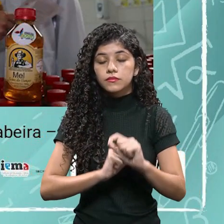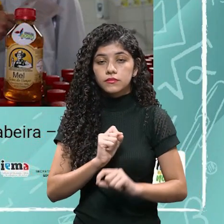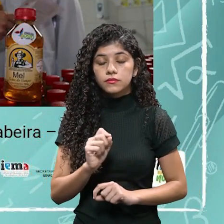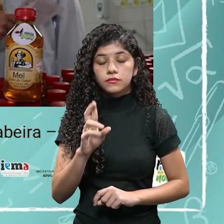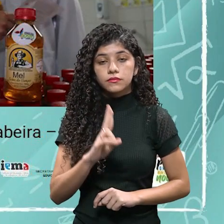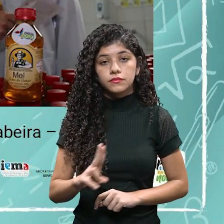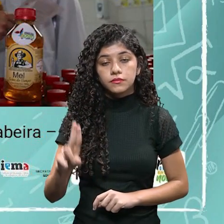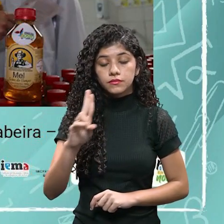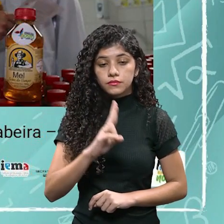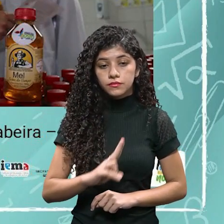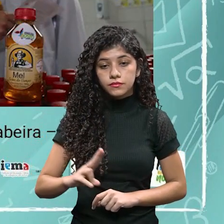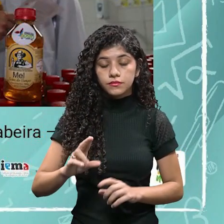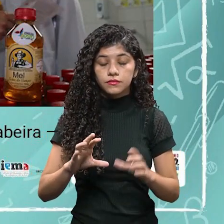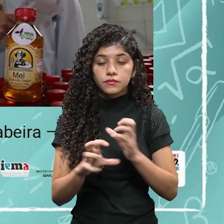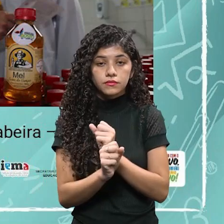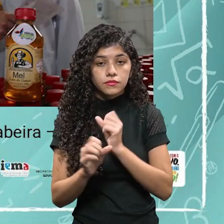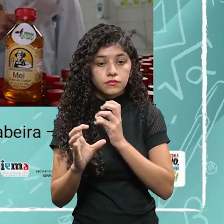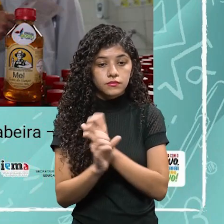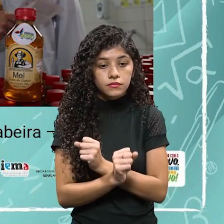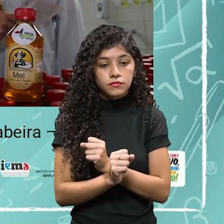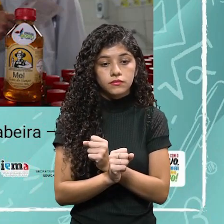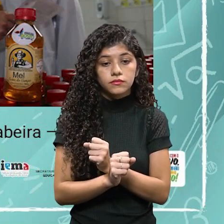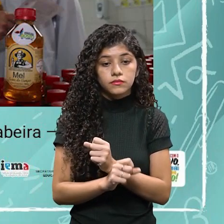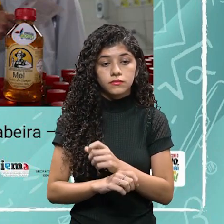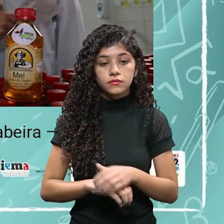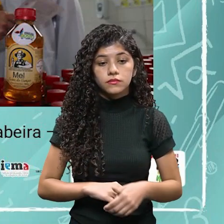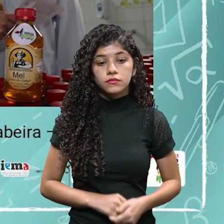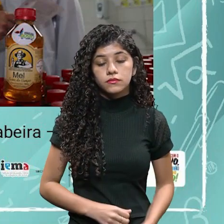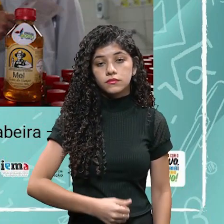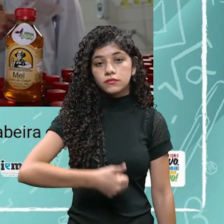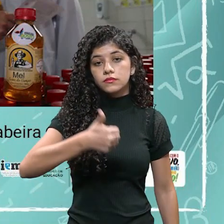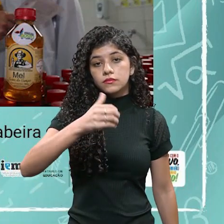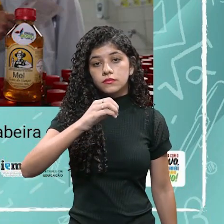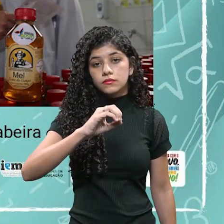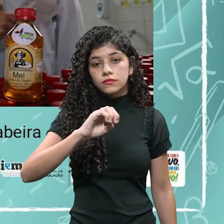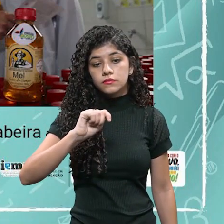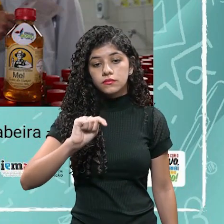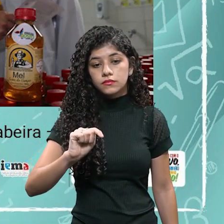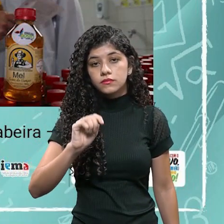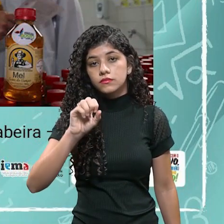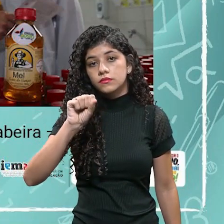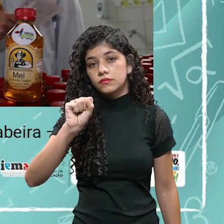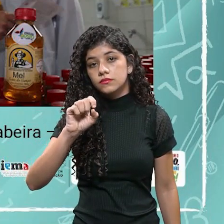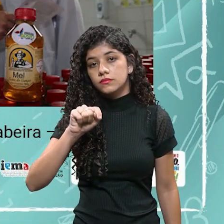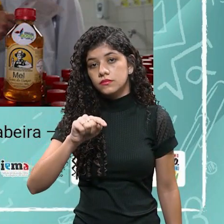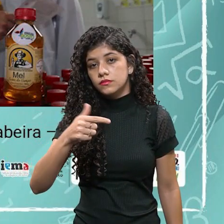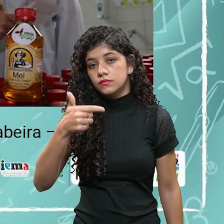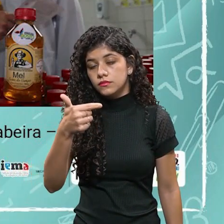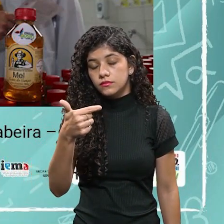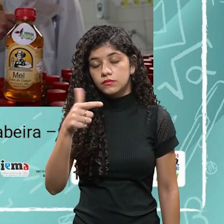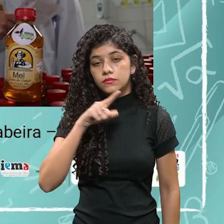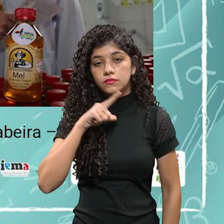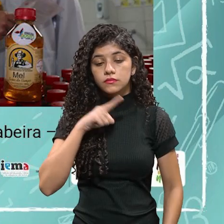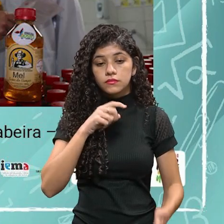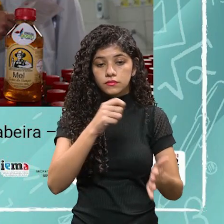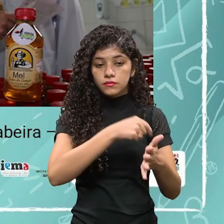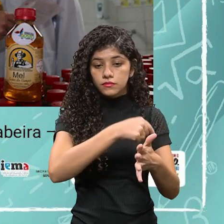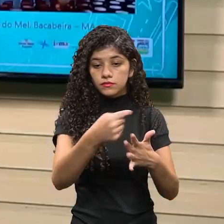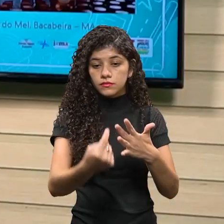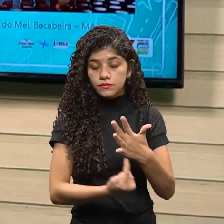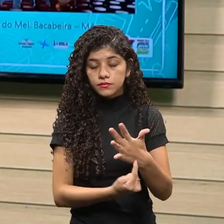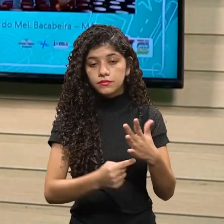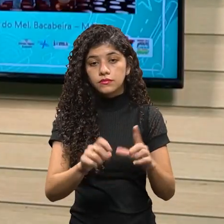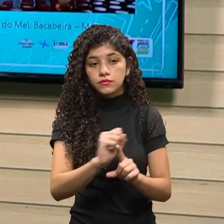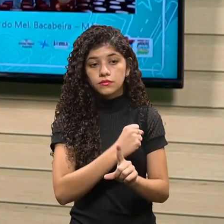à contabilidade de cooperativas, é a NBCT 10.8.2, que trata dos registros contábeis para a sociedade de